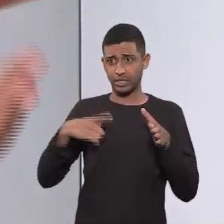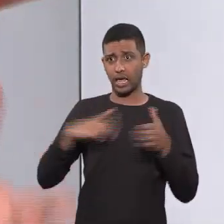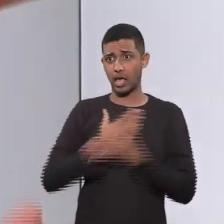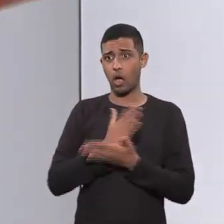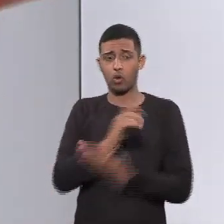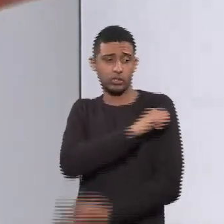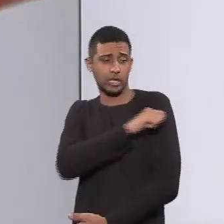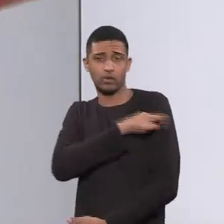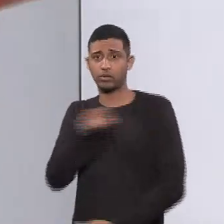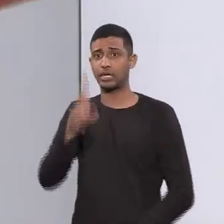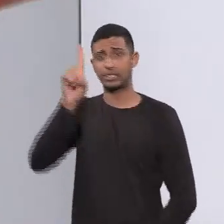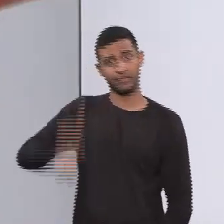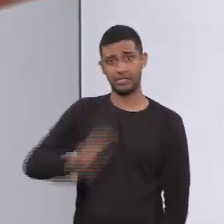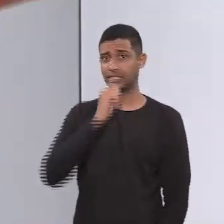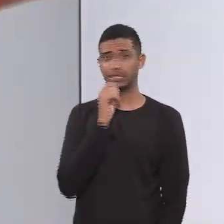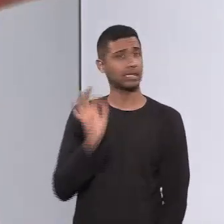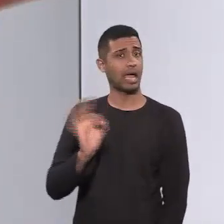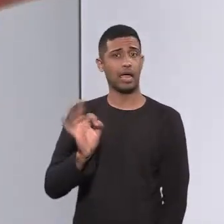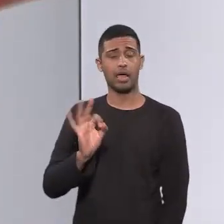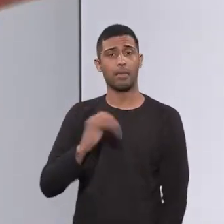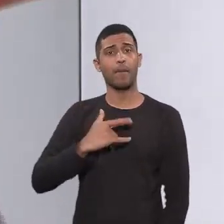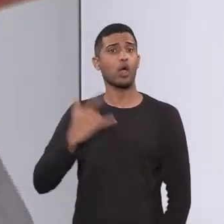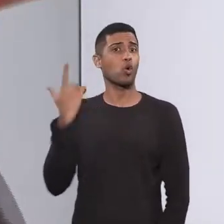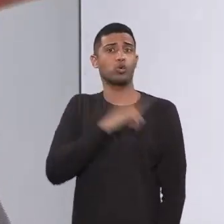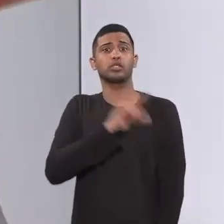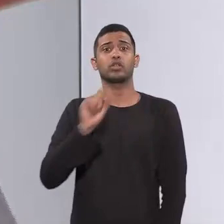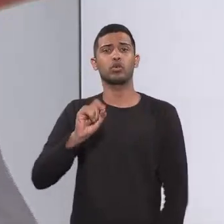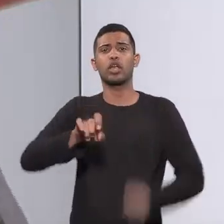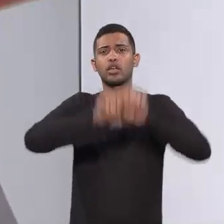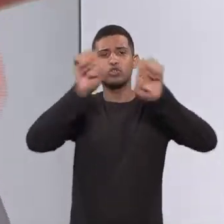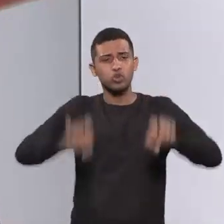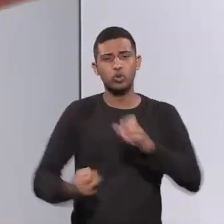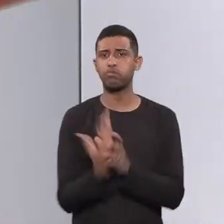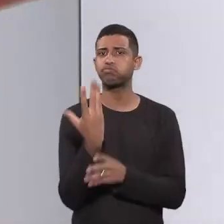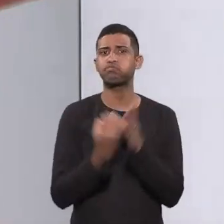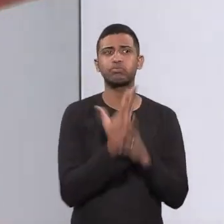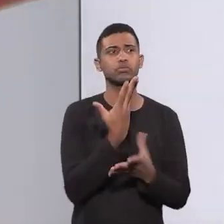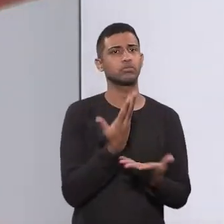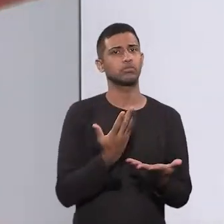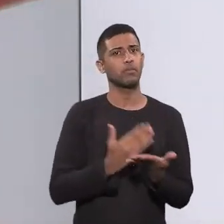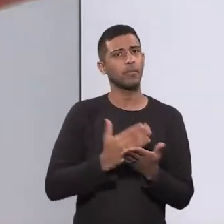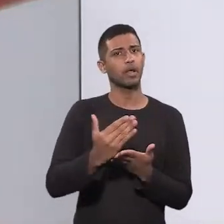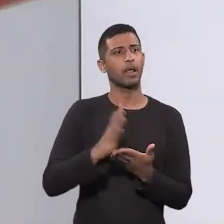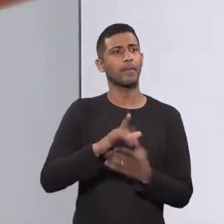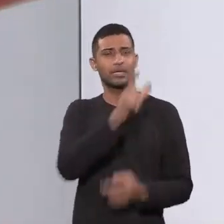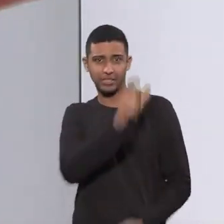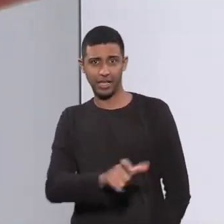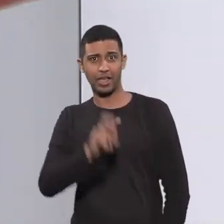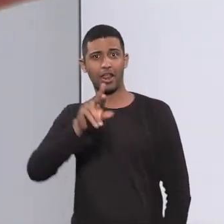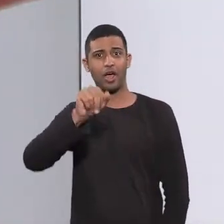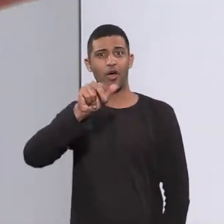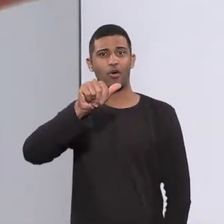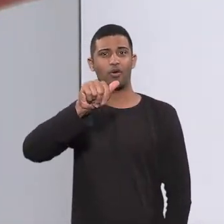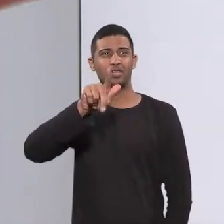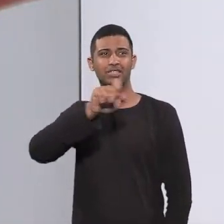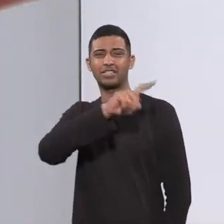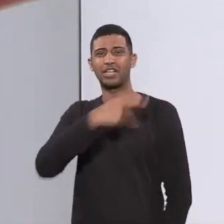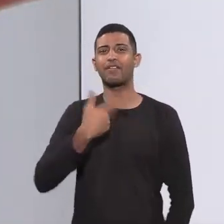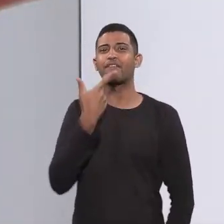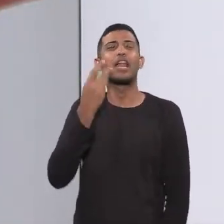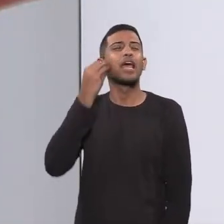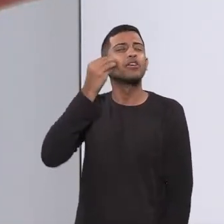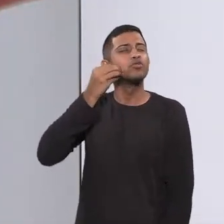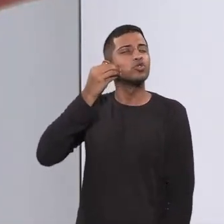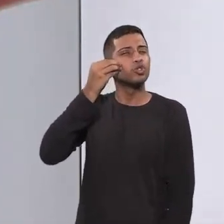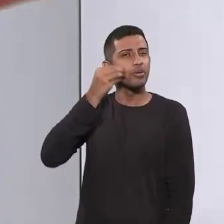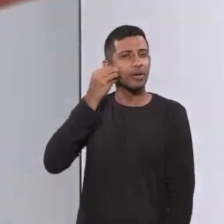alunos sem deficiência e acolhê-los numa estrutura que ainda está sendo criada. E a professora Rosângela tem a experiência para a gente, né,